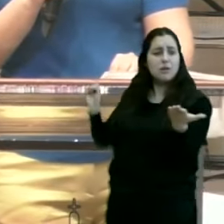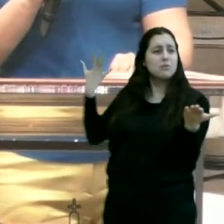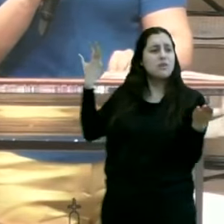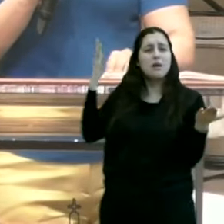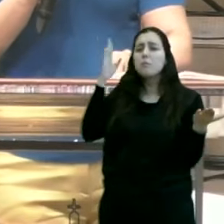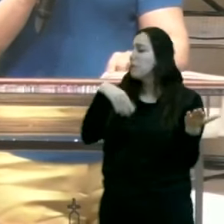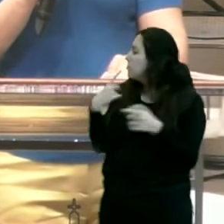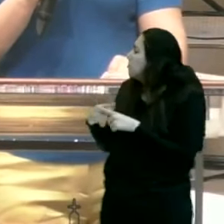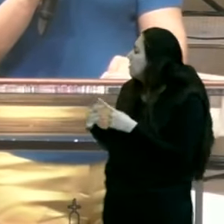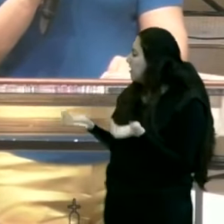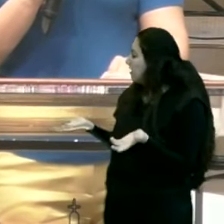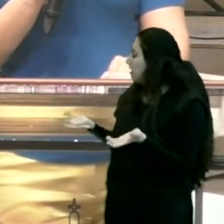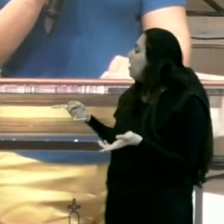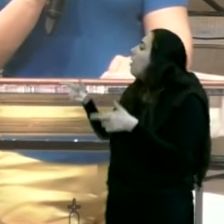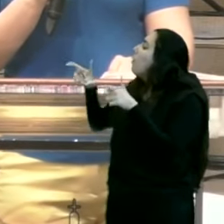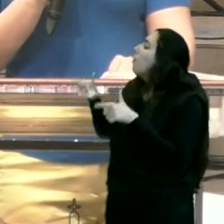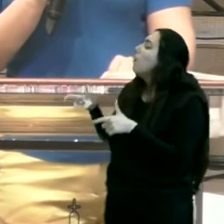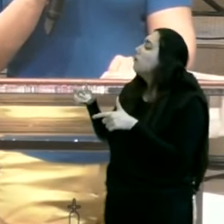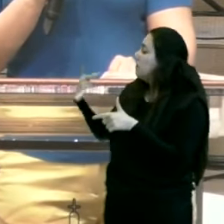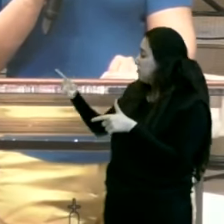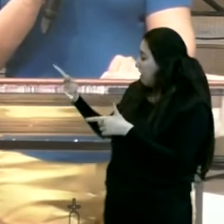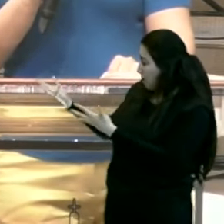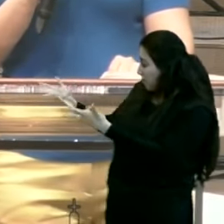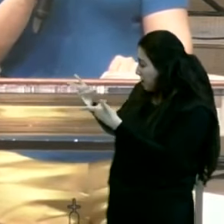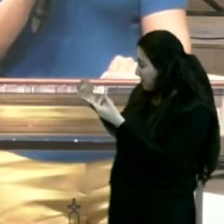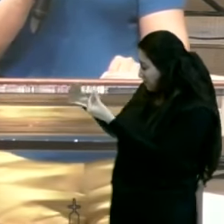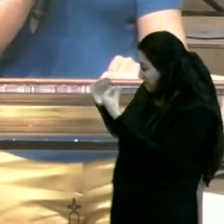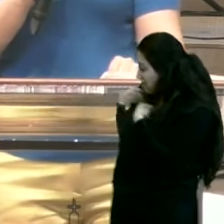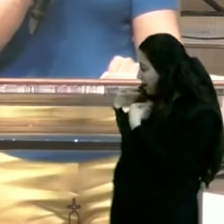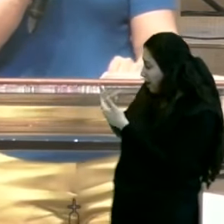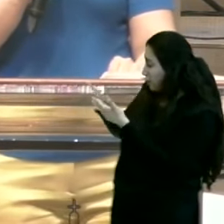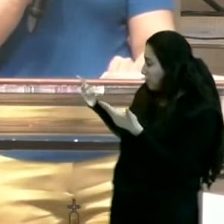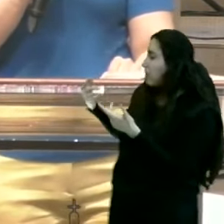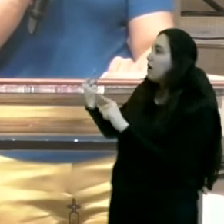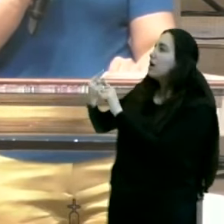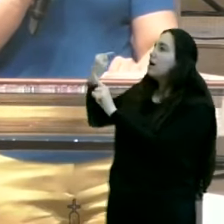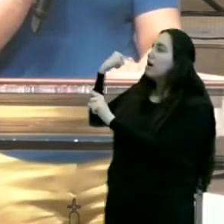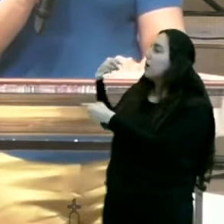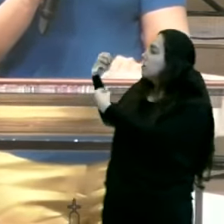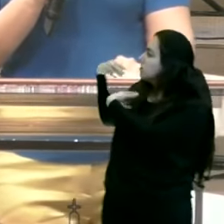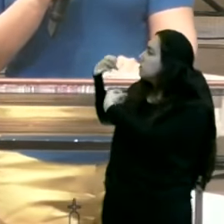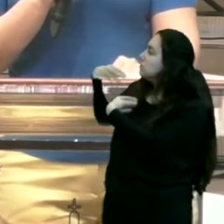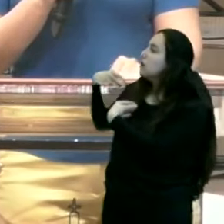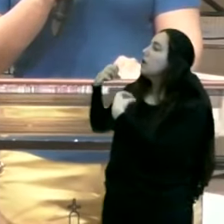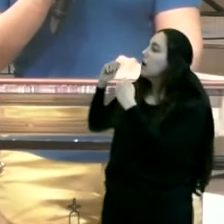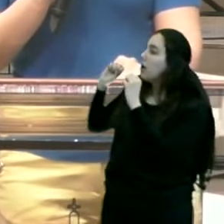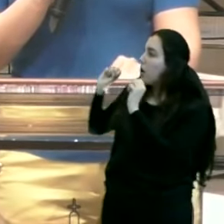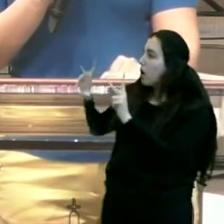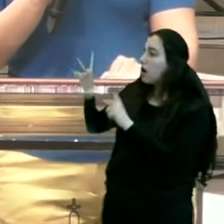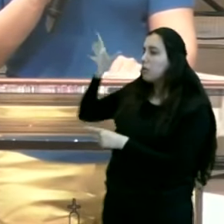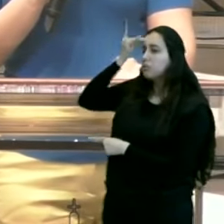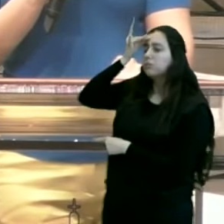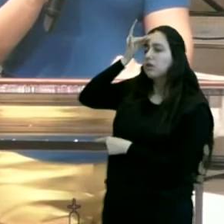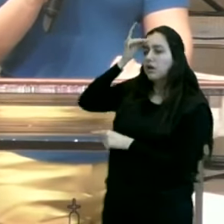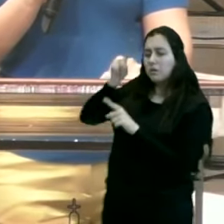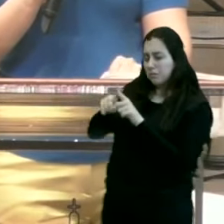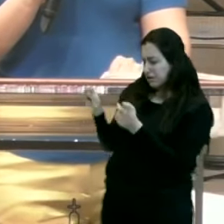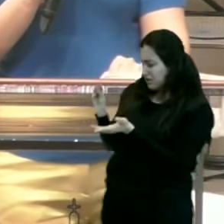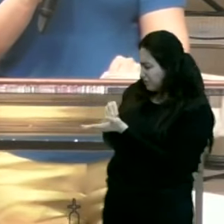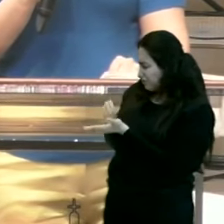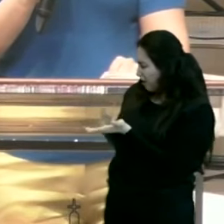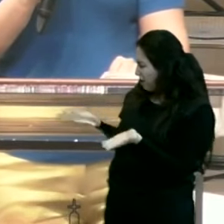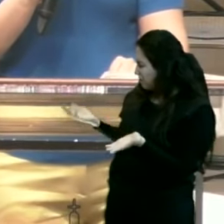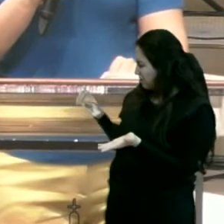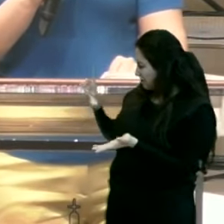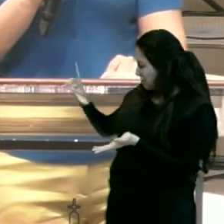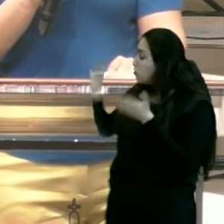tudo isso? Onde estão todas as suas maravilhas que os nossos pais nos contam, quando dizem: não foi o Senhor